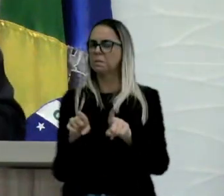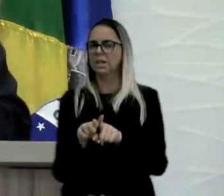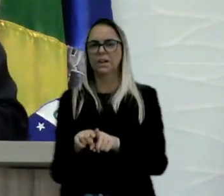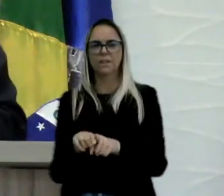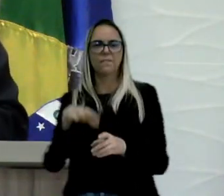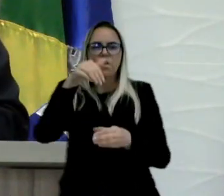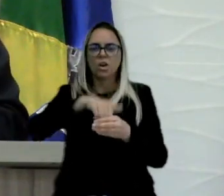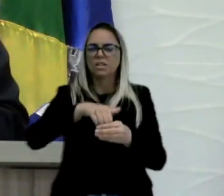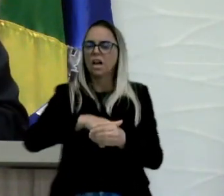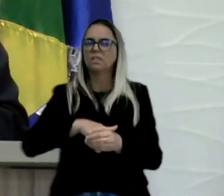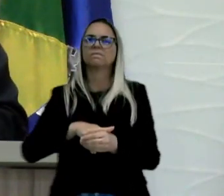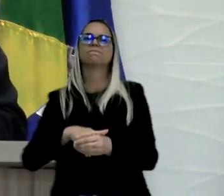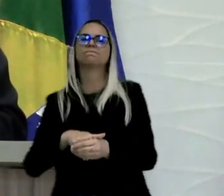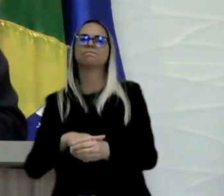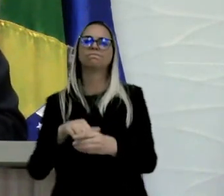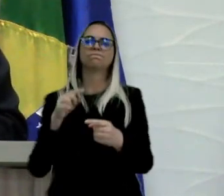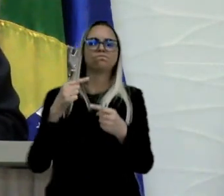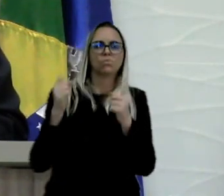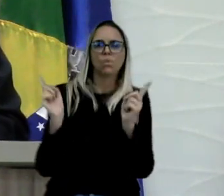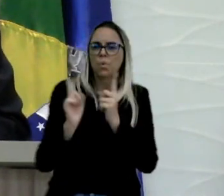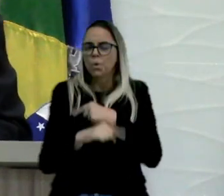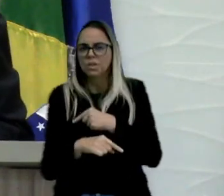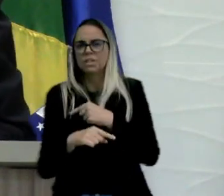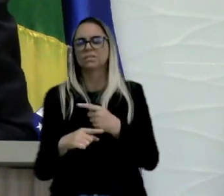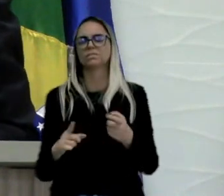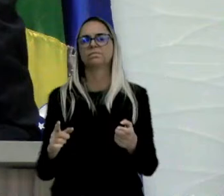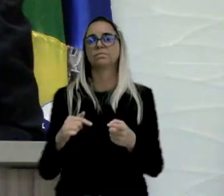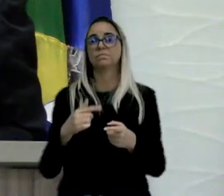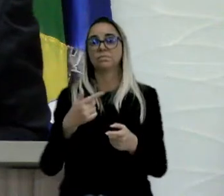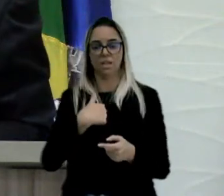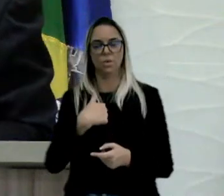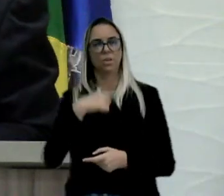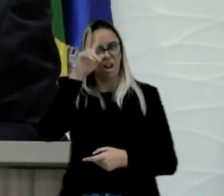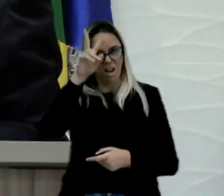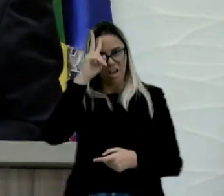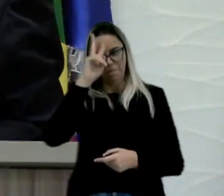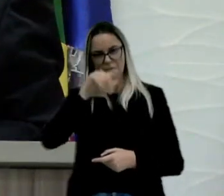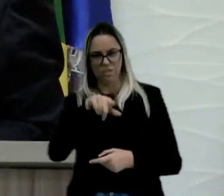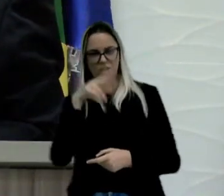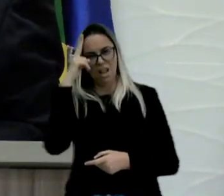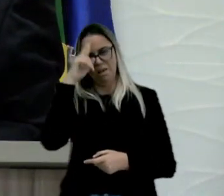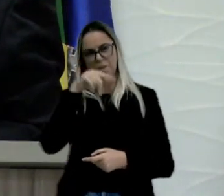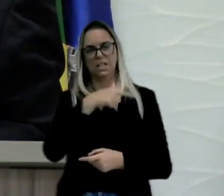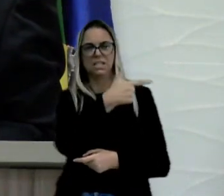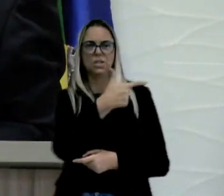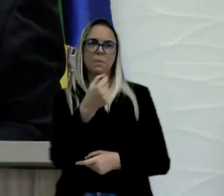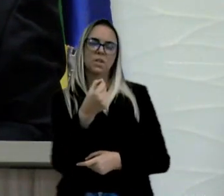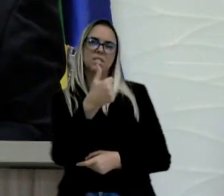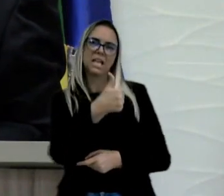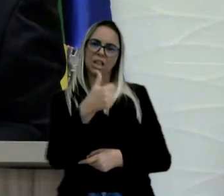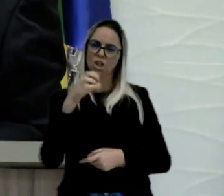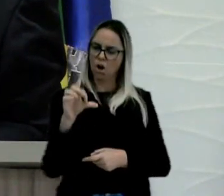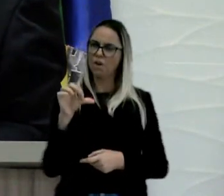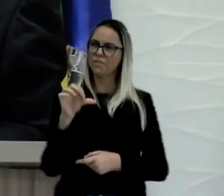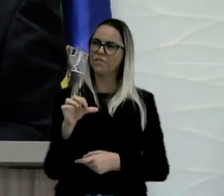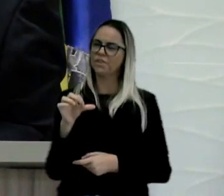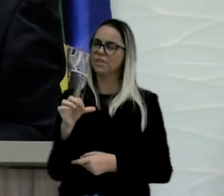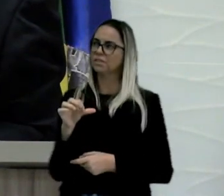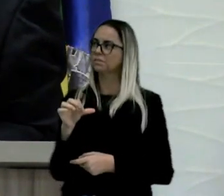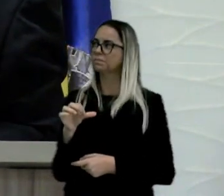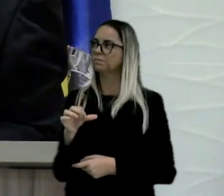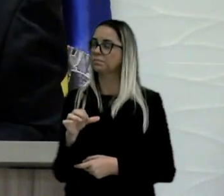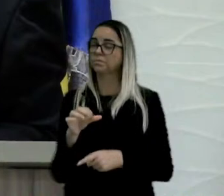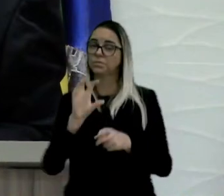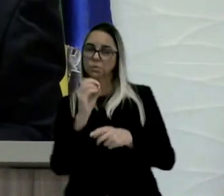você é porque eu acho que você lembra de 2019 foi colocado aqui 2019